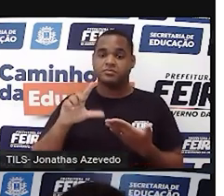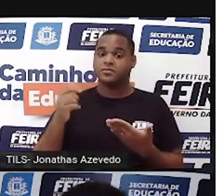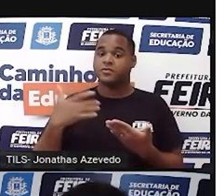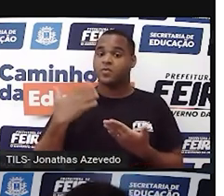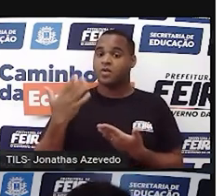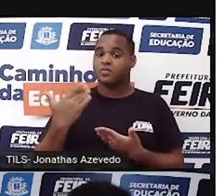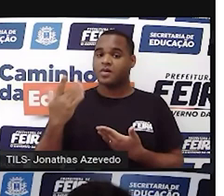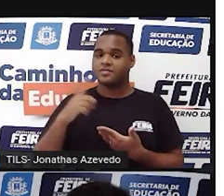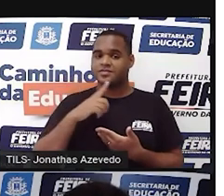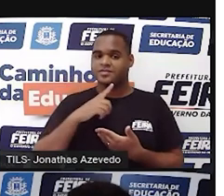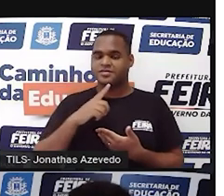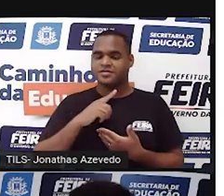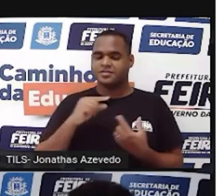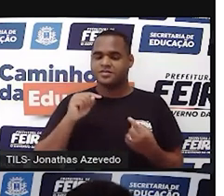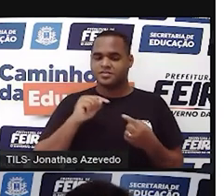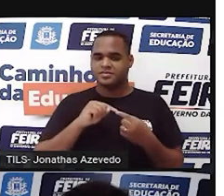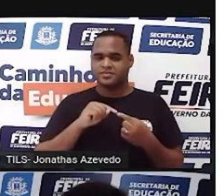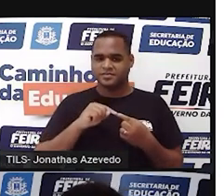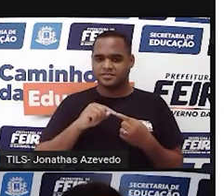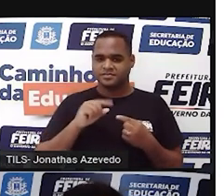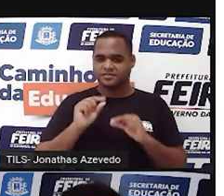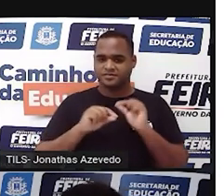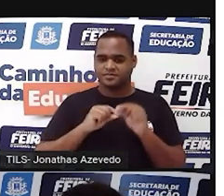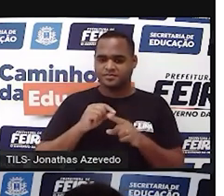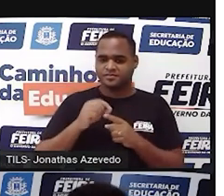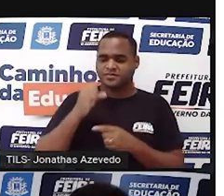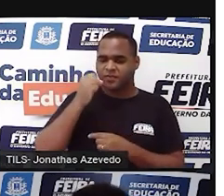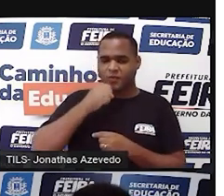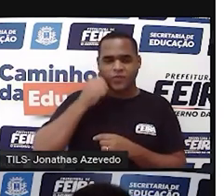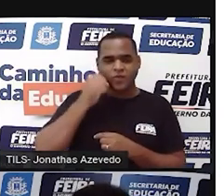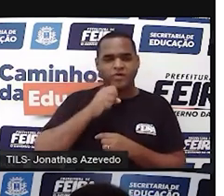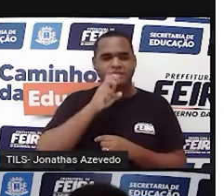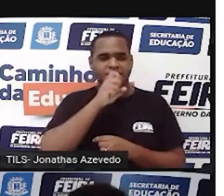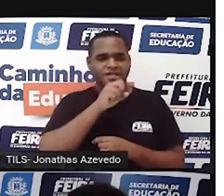essa medida do copinho de laranja, do suco de laranja?